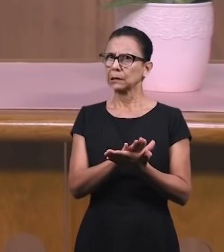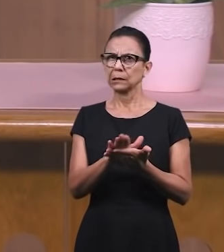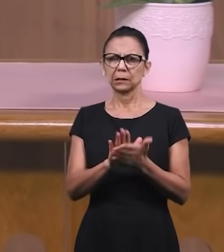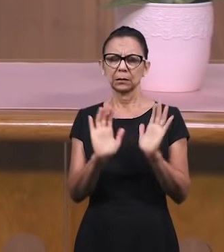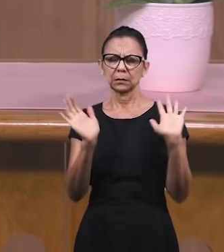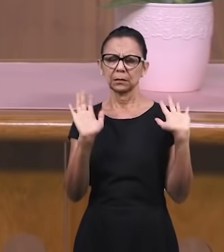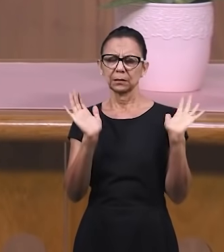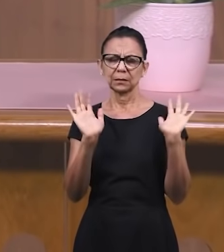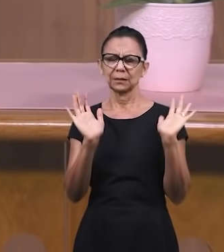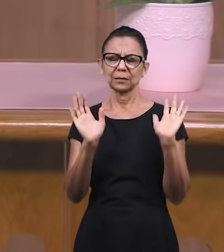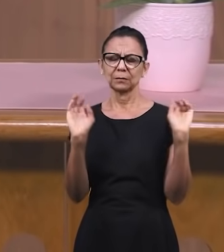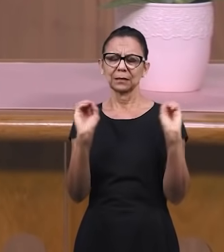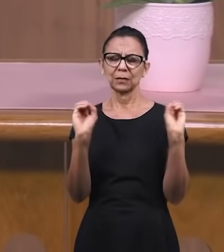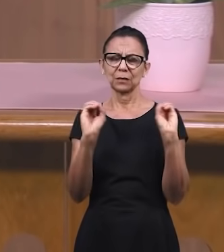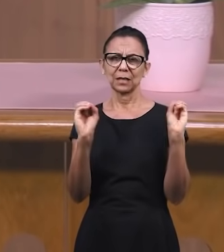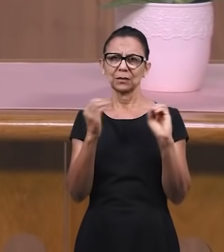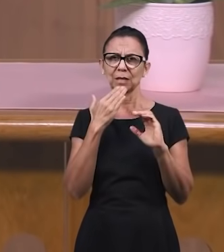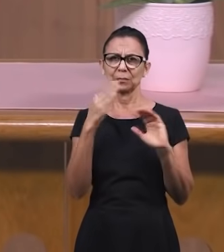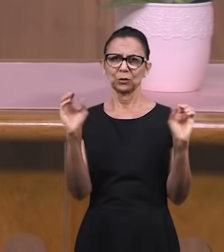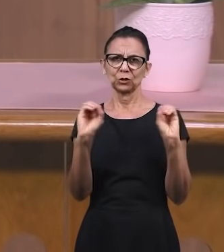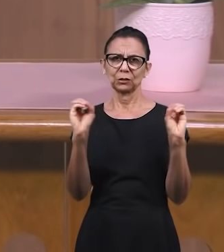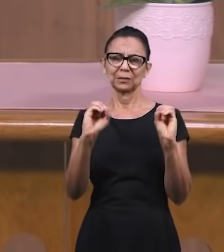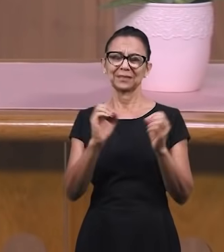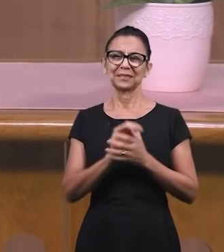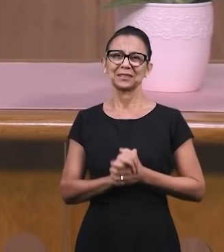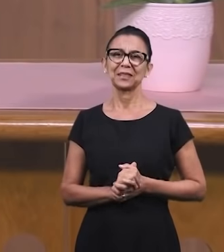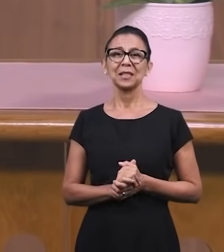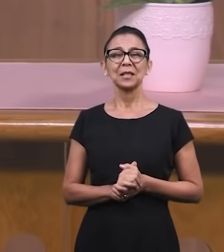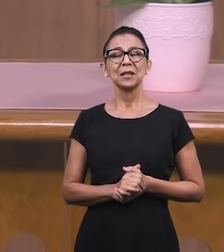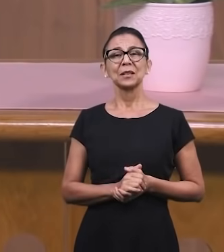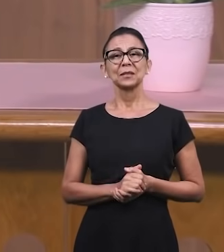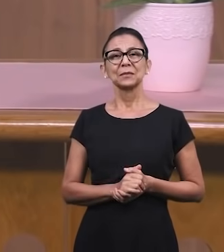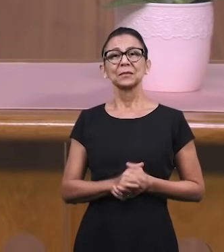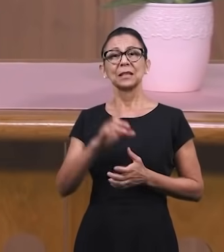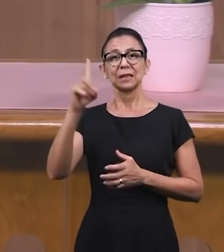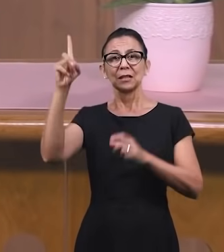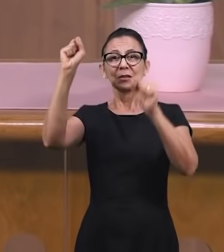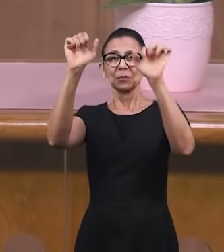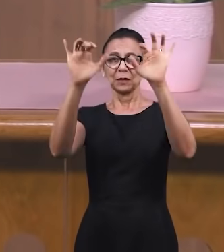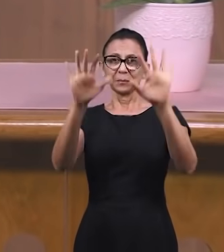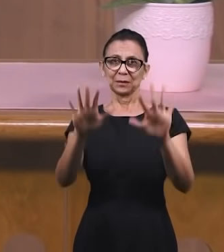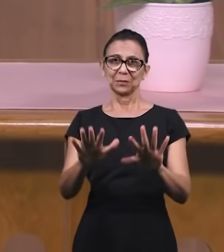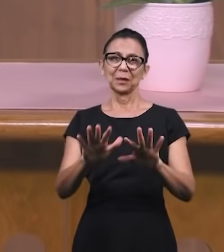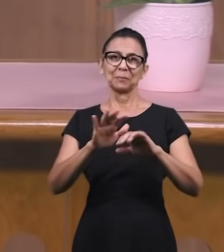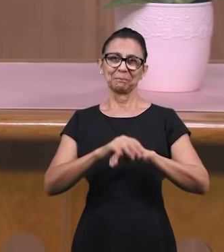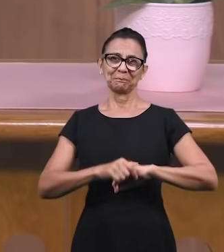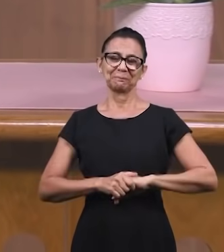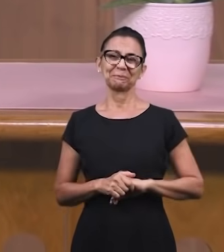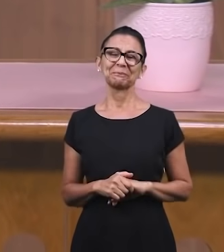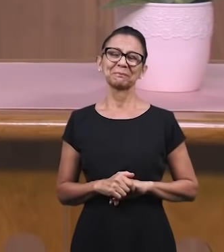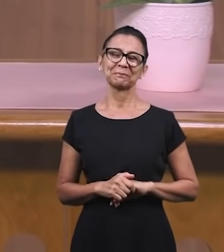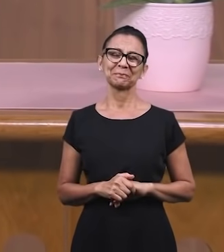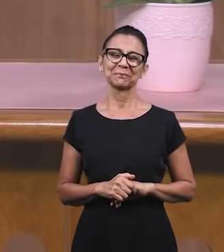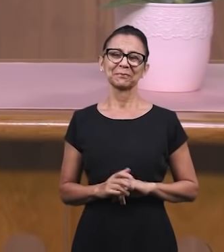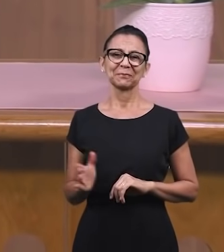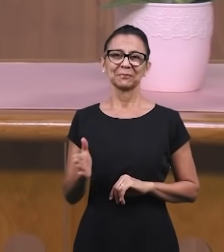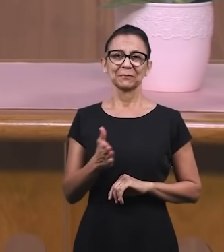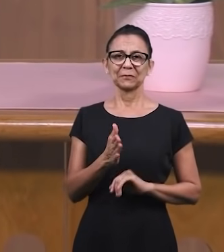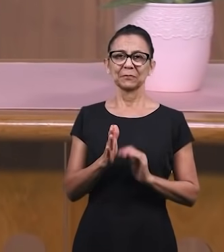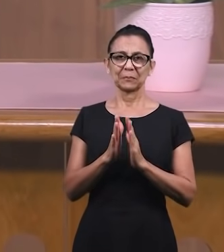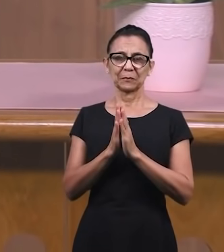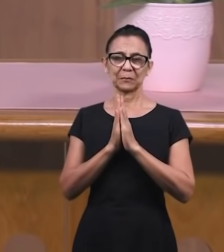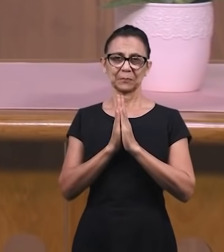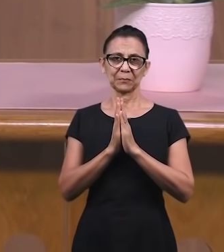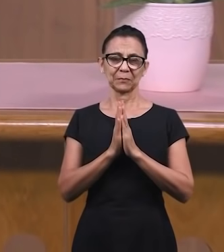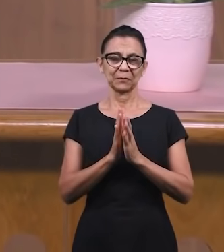pedida, nada disso. Ninguém vai te pedir nada. Você vai receber da parte do Senhor uma bênção que Deus tem para você. Amém? Agora nós